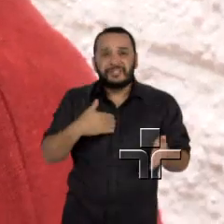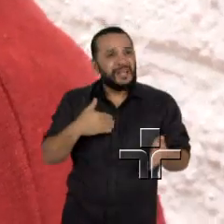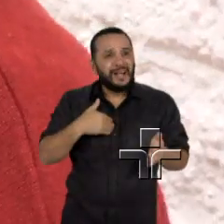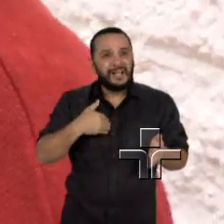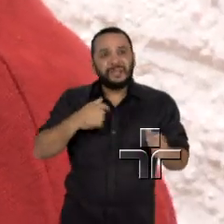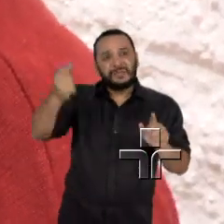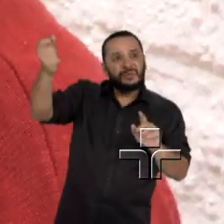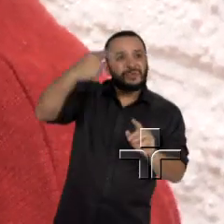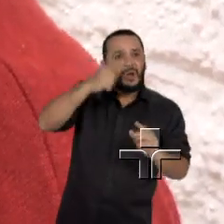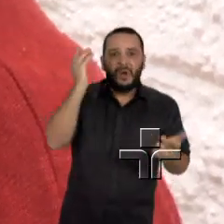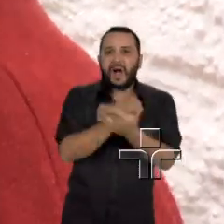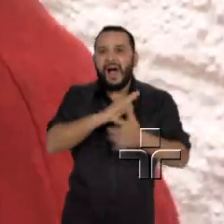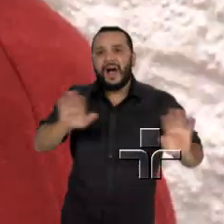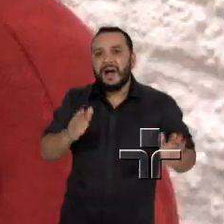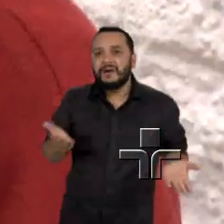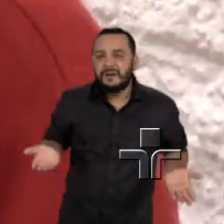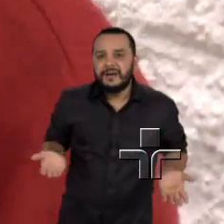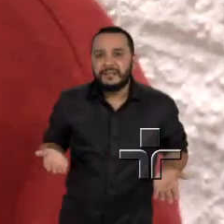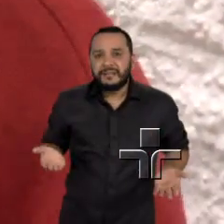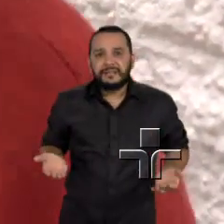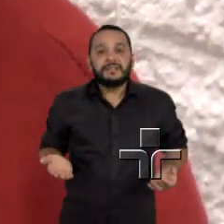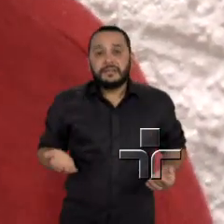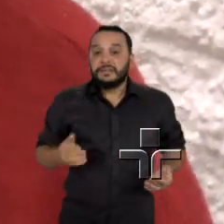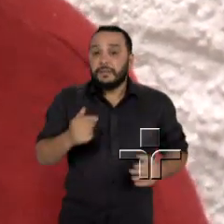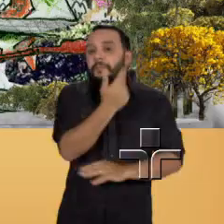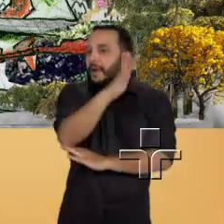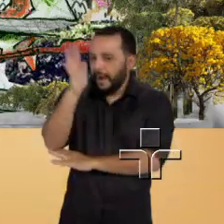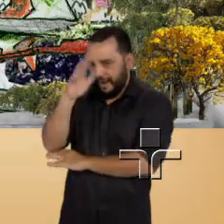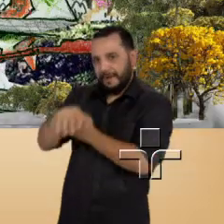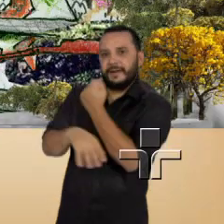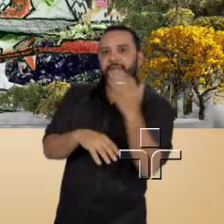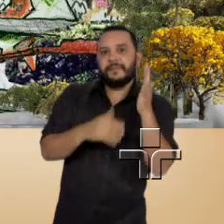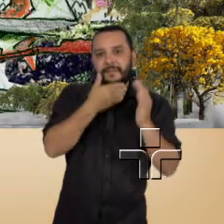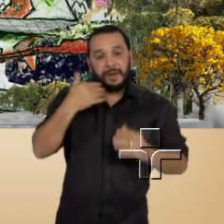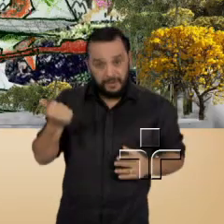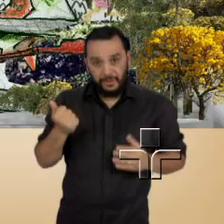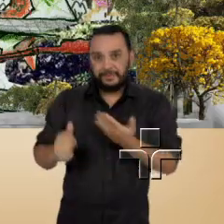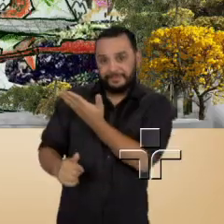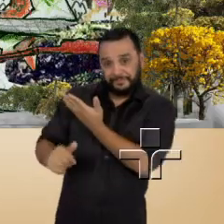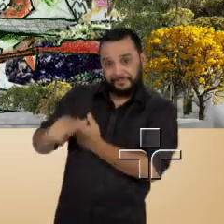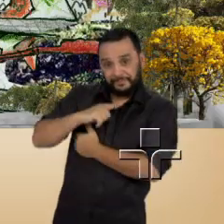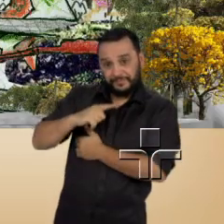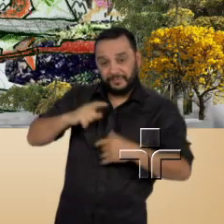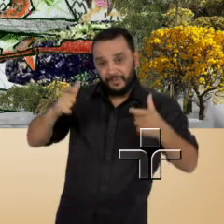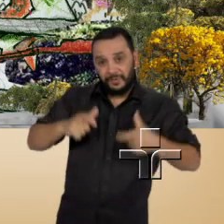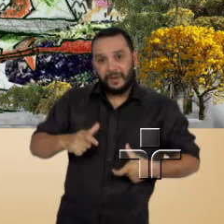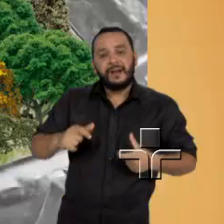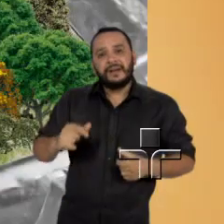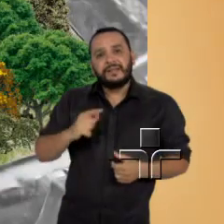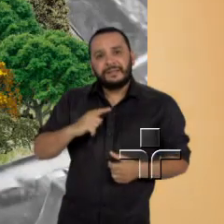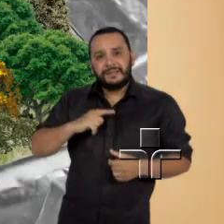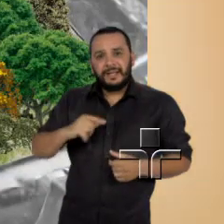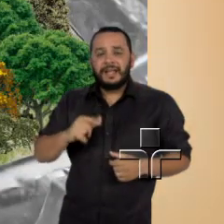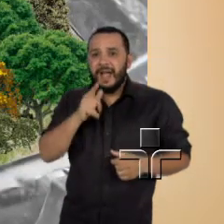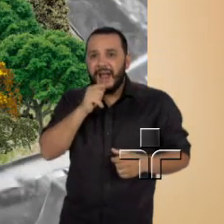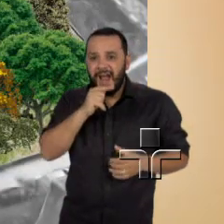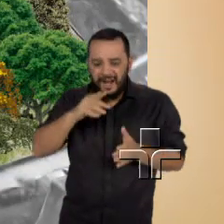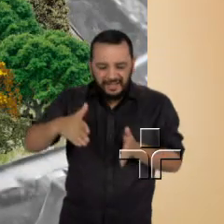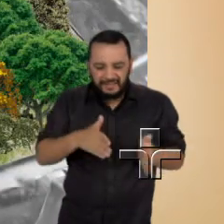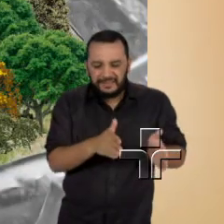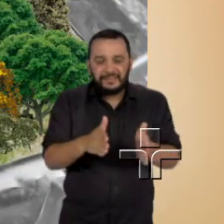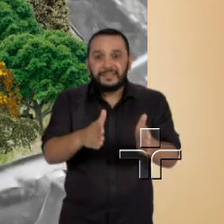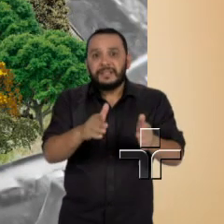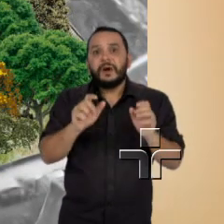sol que eu tenho no prédio de lá. Melhor um parque. E um parque seria melhor. O córrego do Bexiga, por exemplo, canalizado sob a rua Maria Paula, poderá